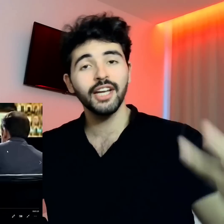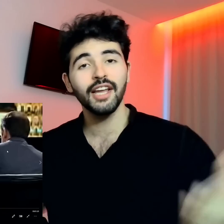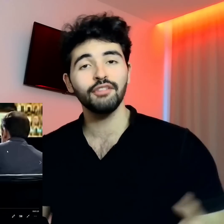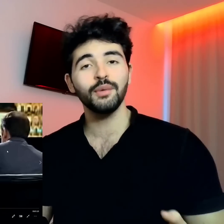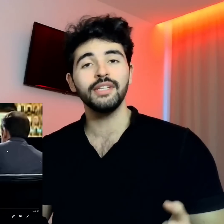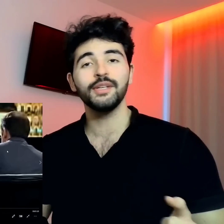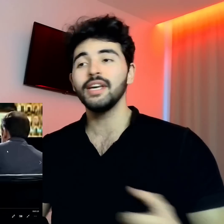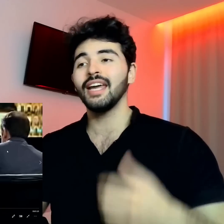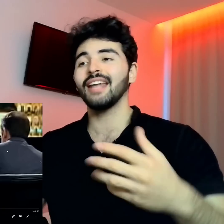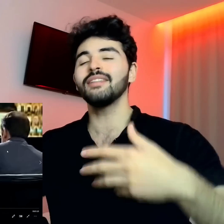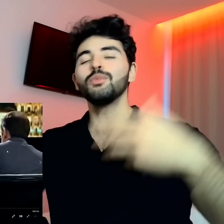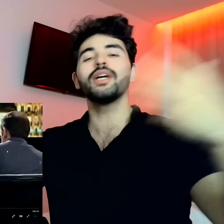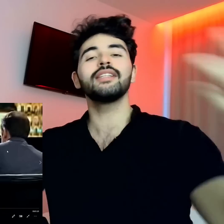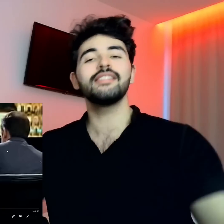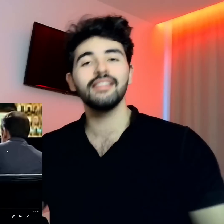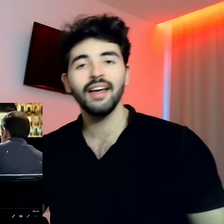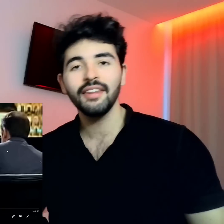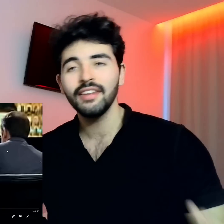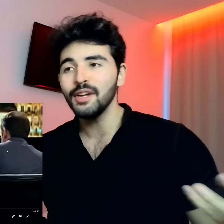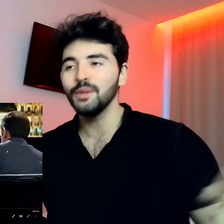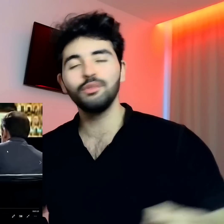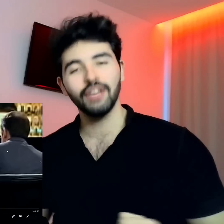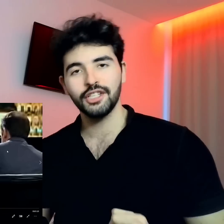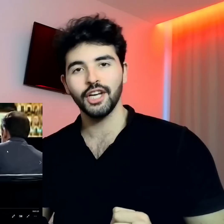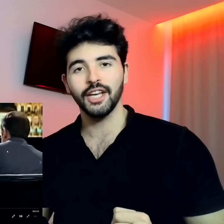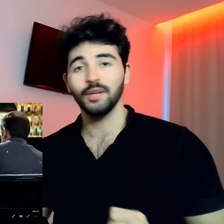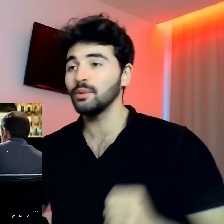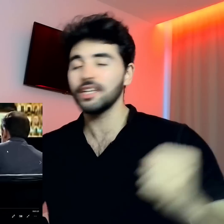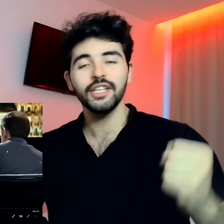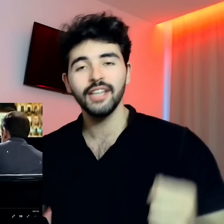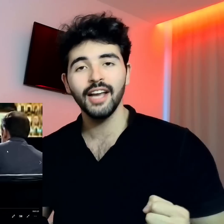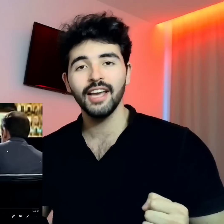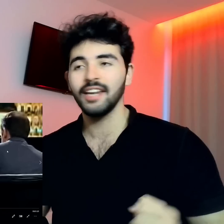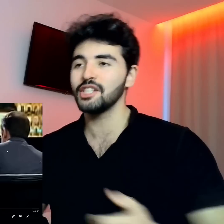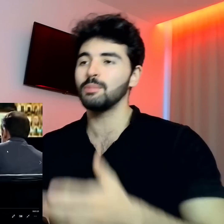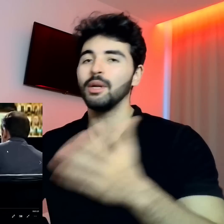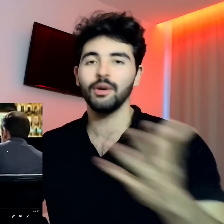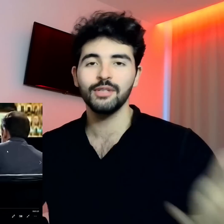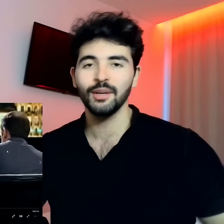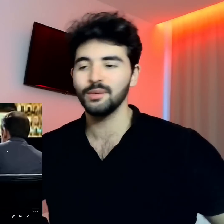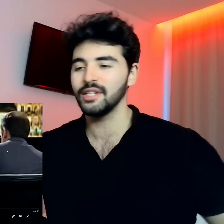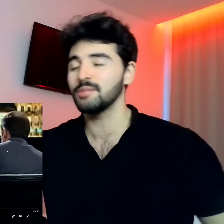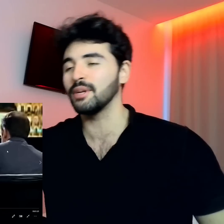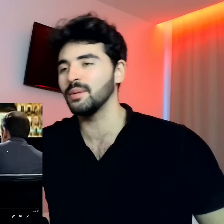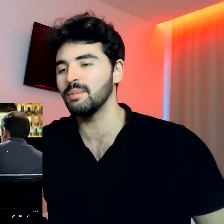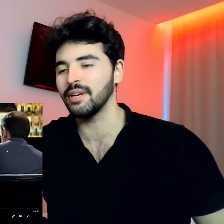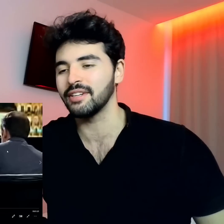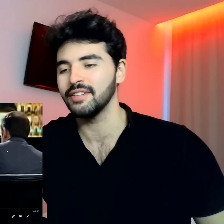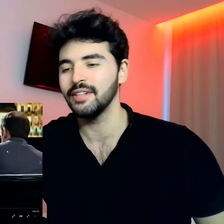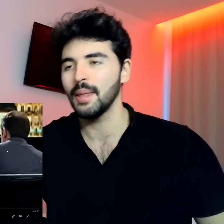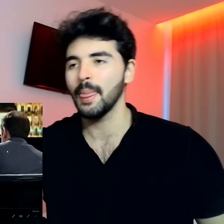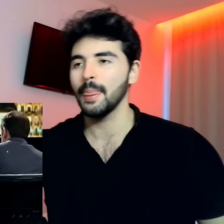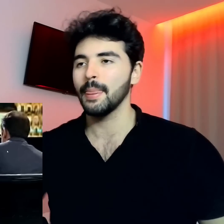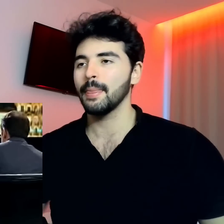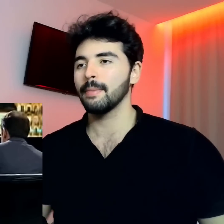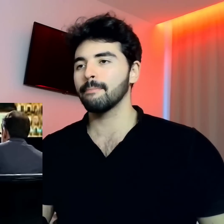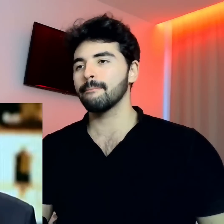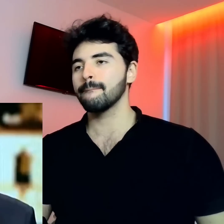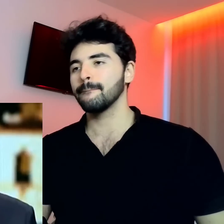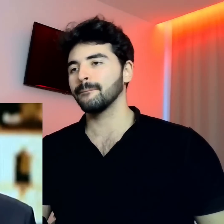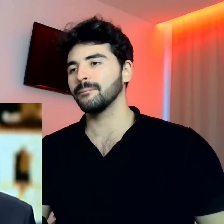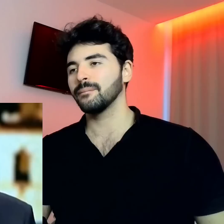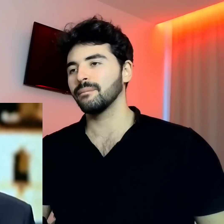a gente ganhava com isso. Era a democraticidade do fact-checking. Toda a gente ia ganhar e estes pinóquios, alguns deles, perdiam empregos. Aquilo